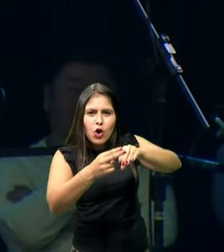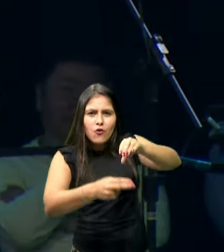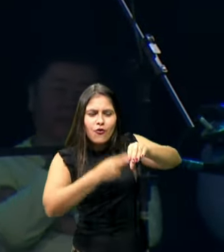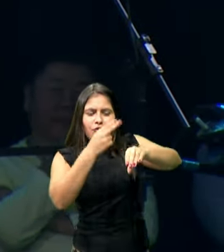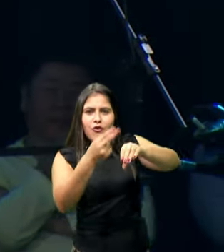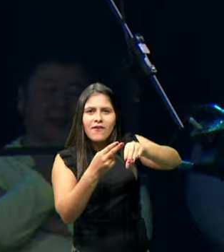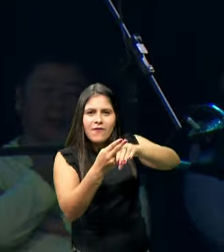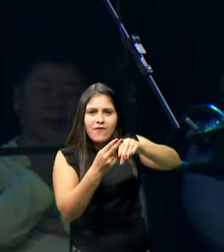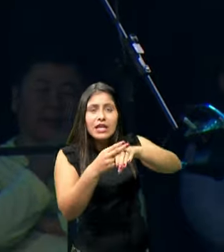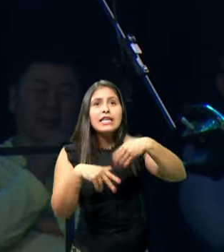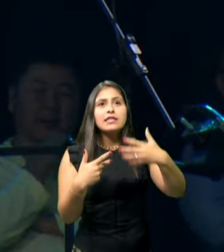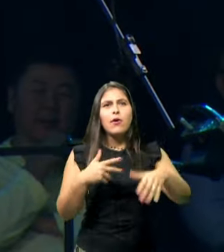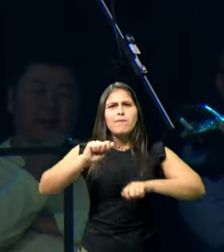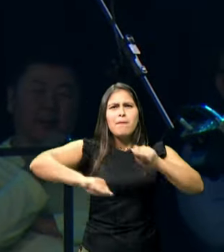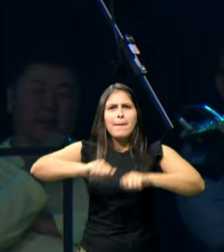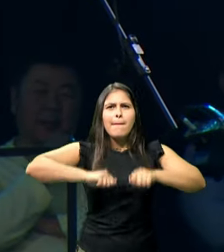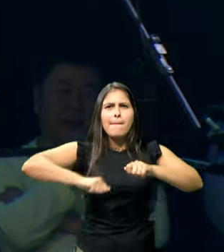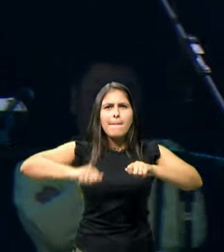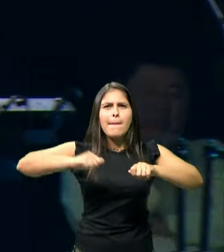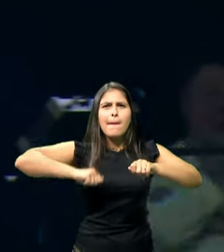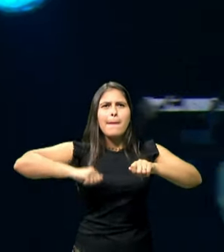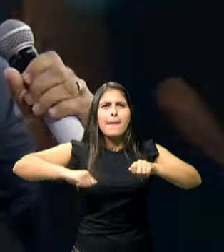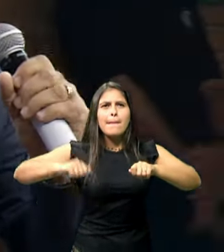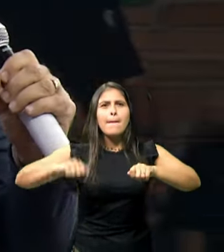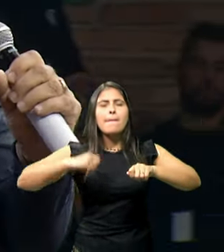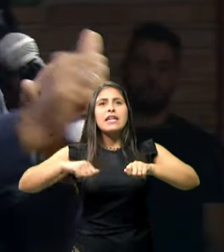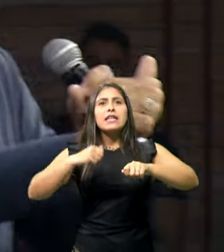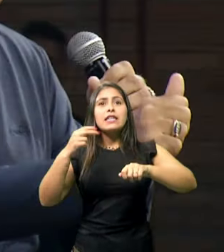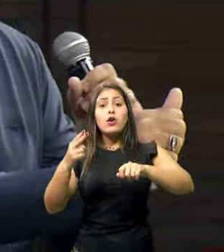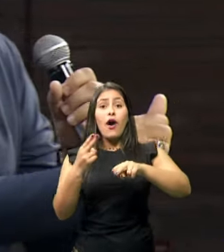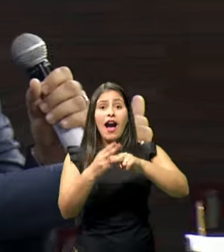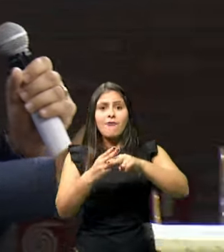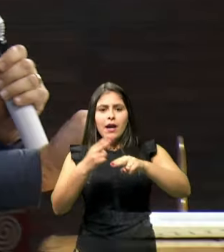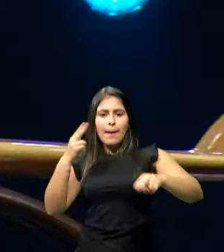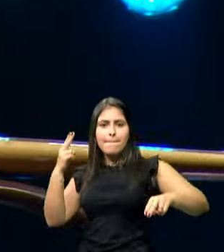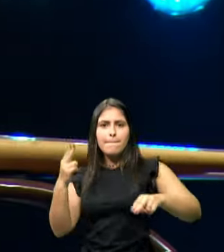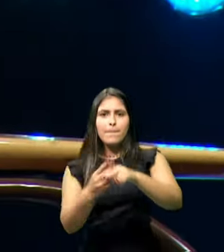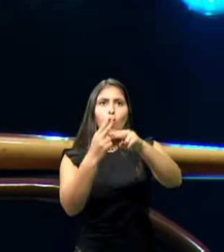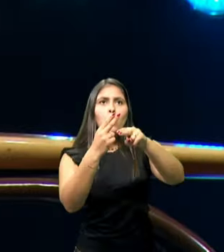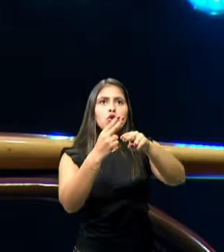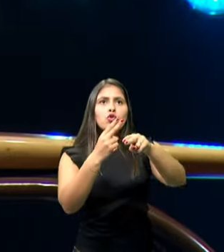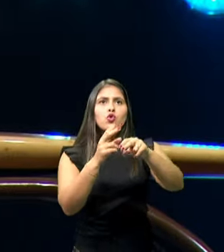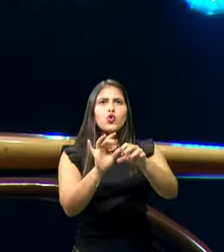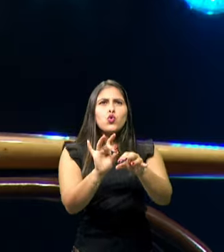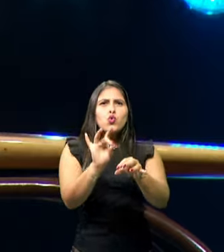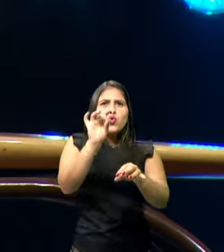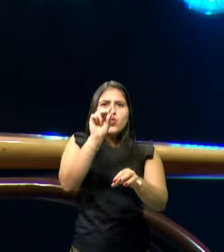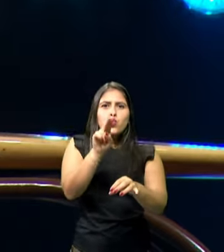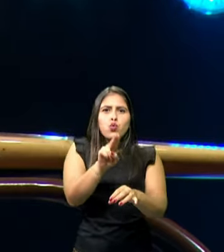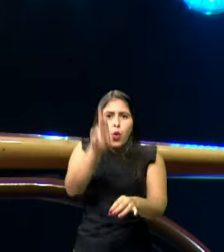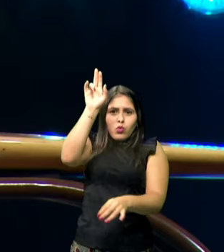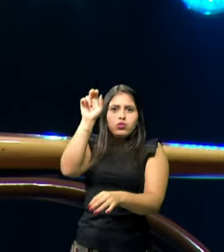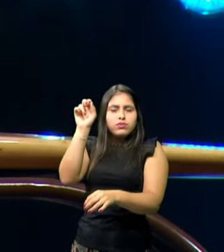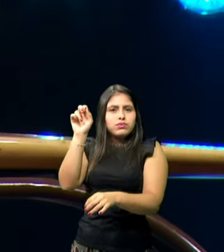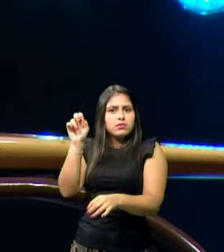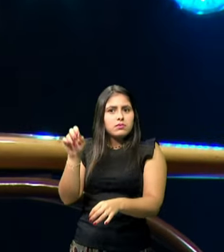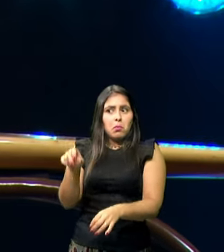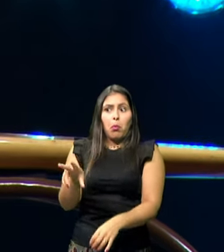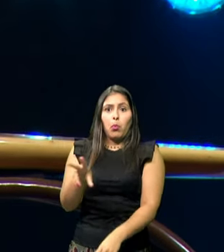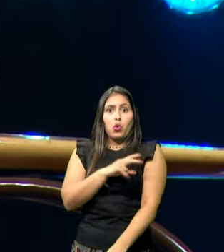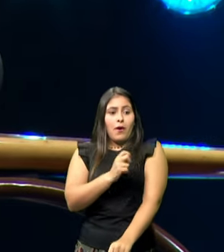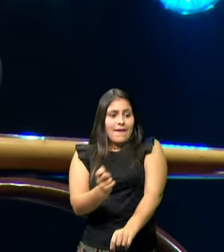no descanso, pedalava a bicicleta, e quando ele tocava a faca naquele esmeril, fazia uau! Você